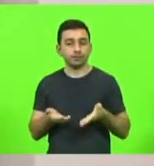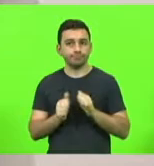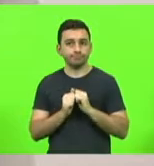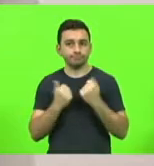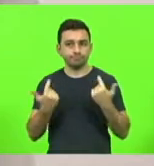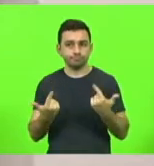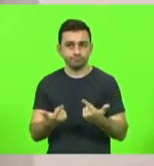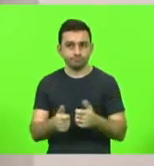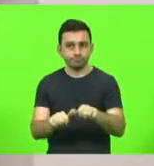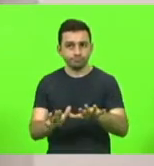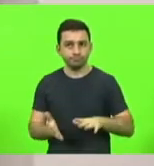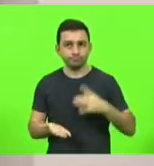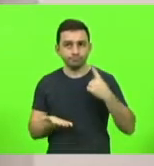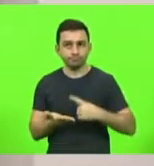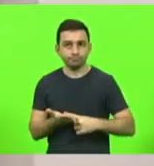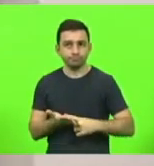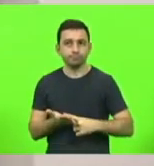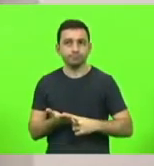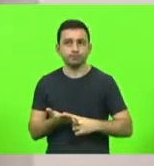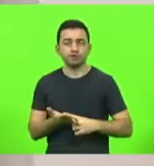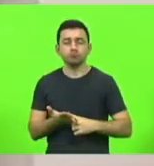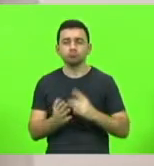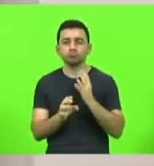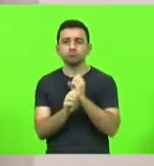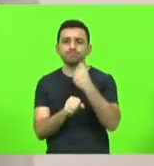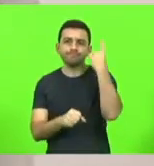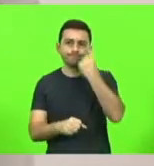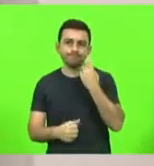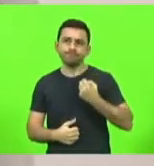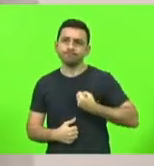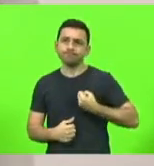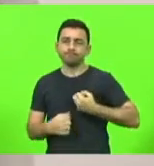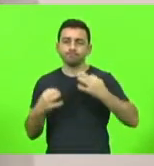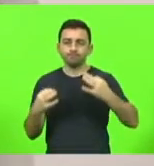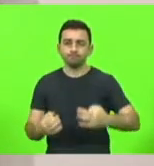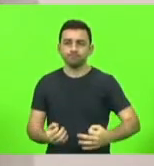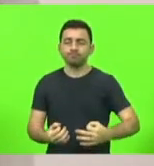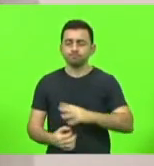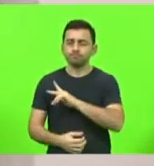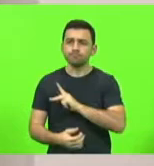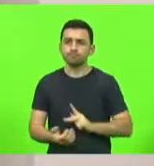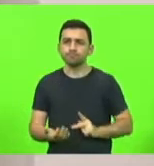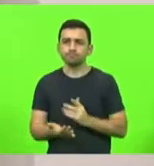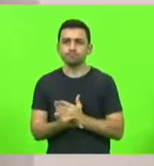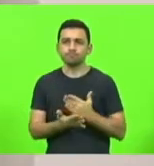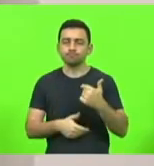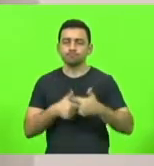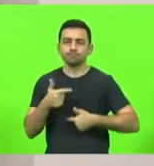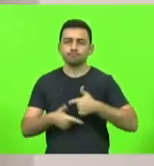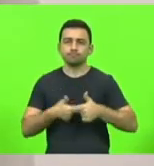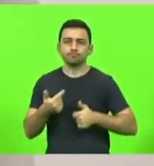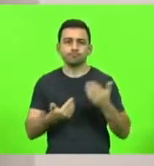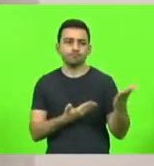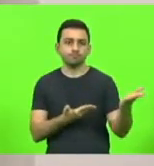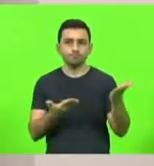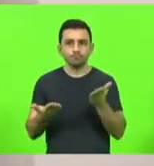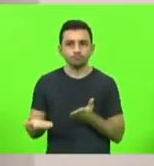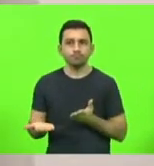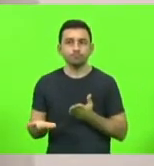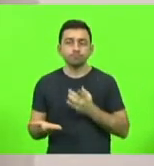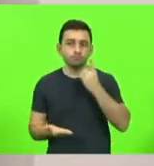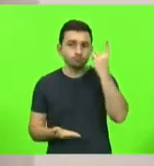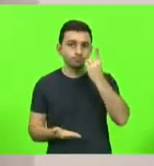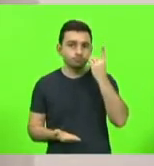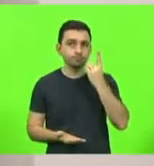ordinária. Havendo quórum regimental, o senhor presidente declarou abertos os trabalhos e convidou o senhor deputado Silvio